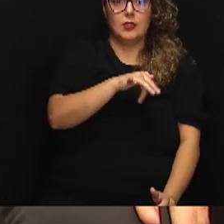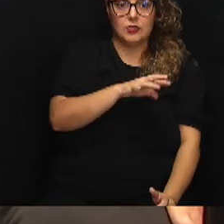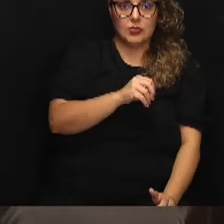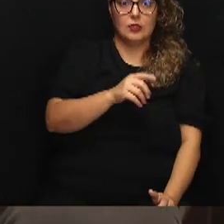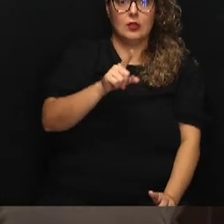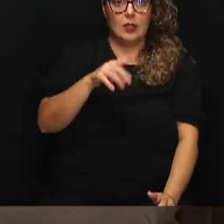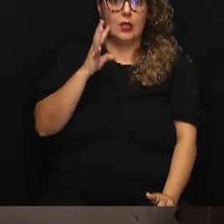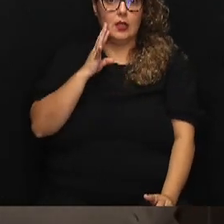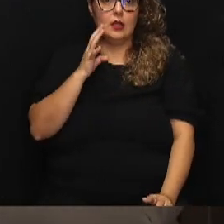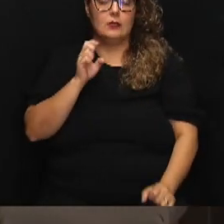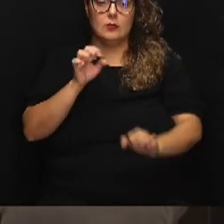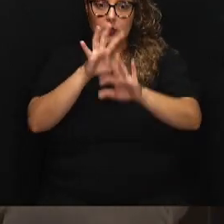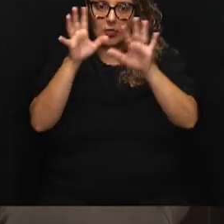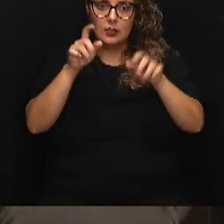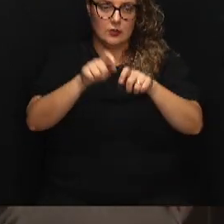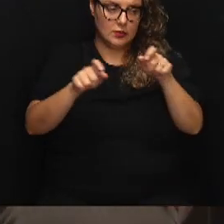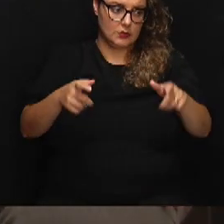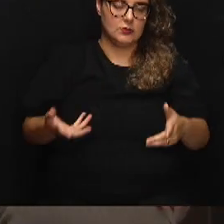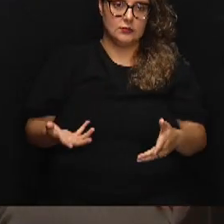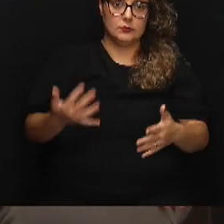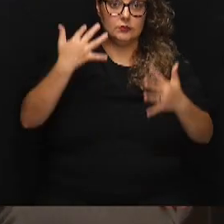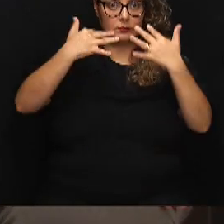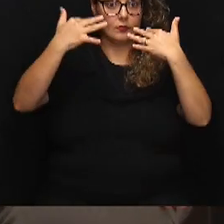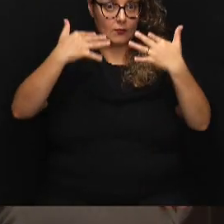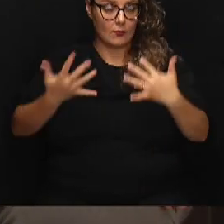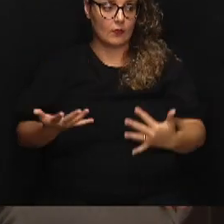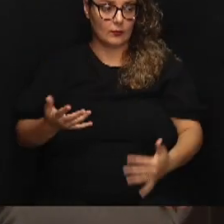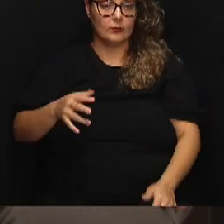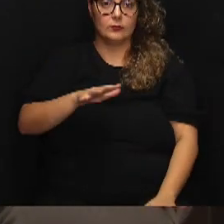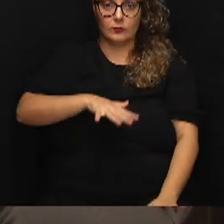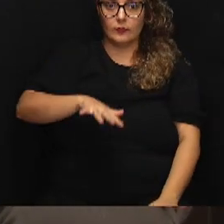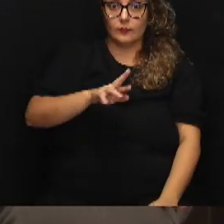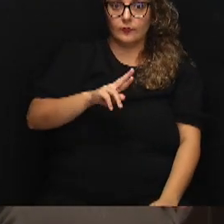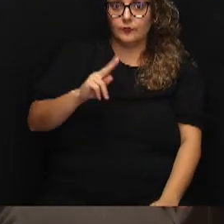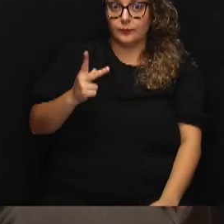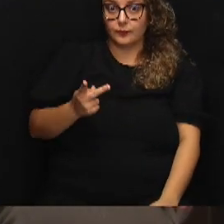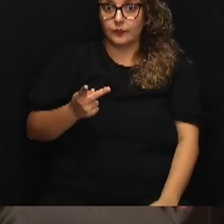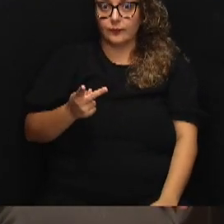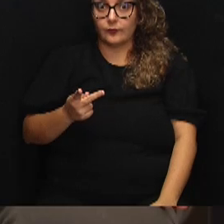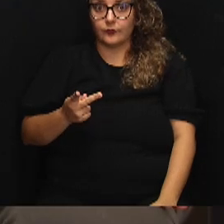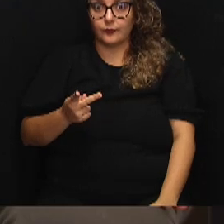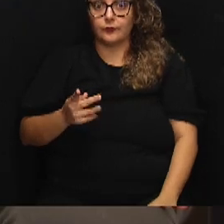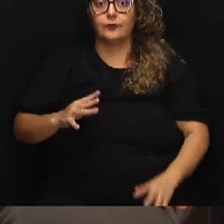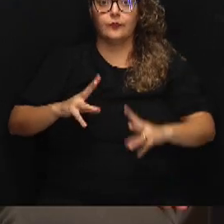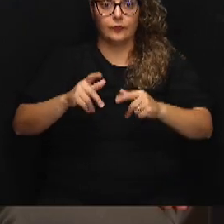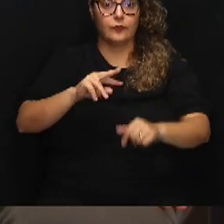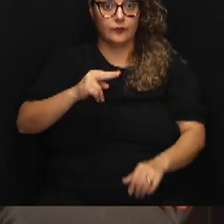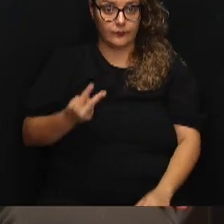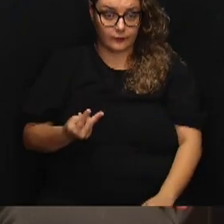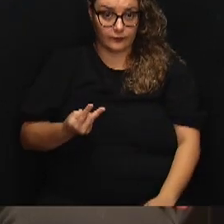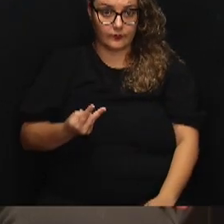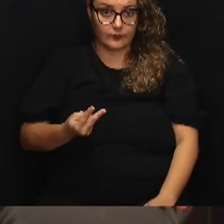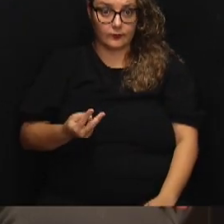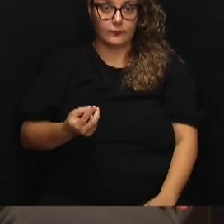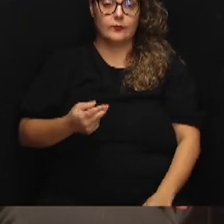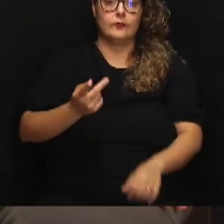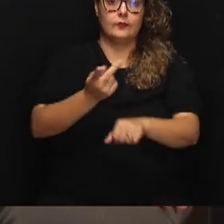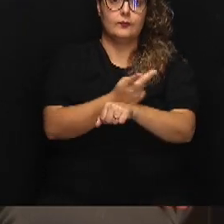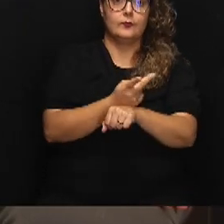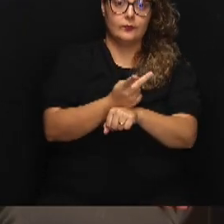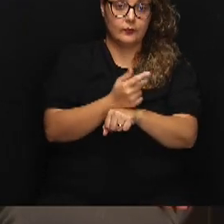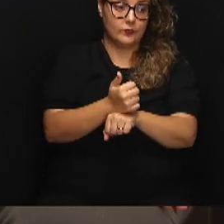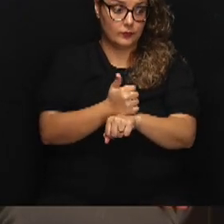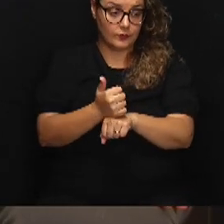deixar claro para as pessoas que se interessam por essa área de recursos humanos. Todas as vezes que a gente vai procurar uma